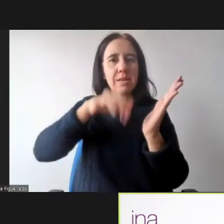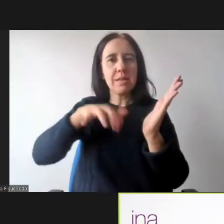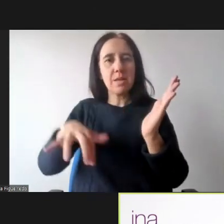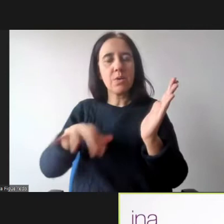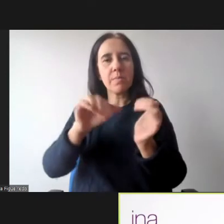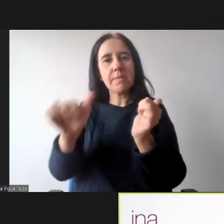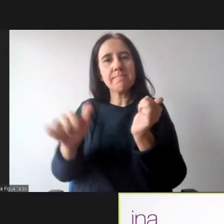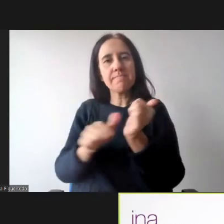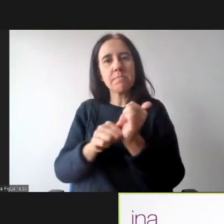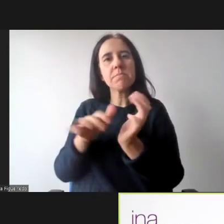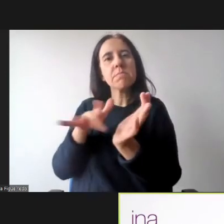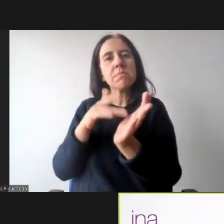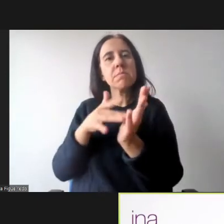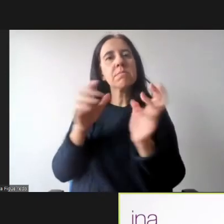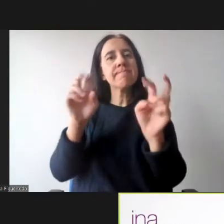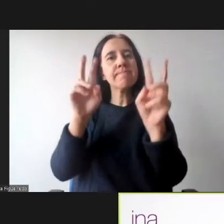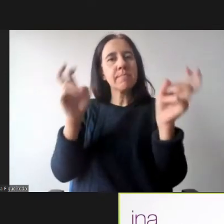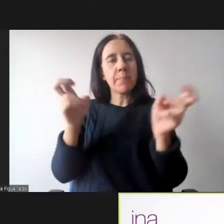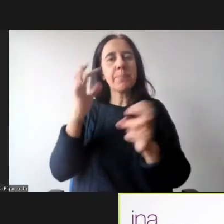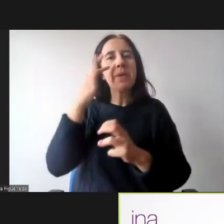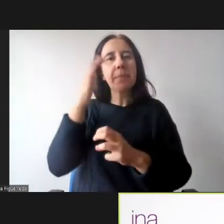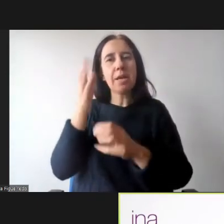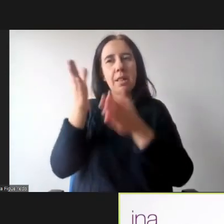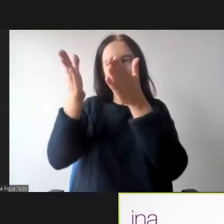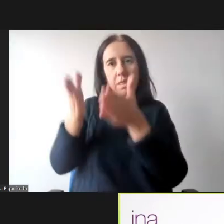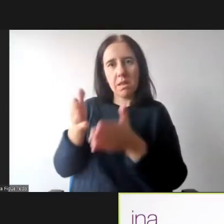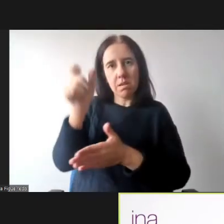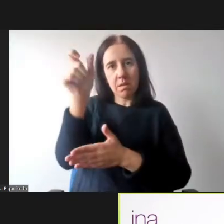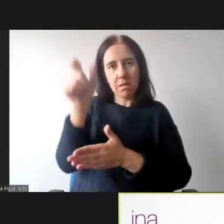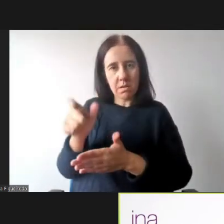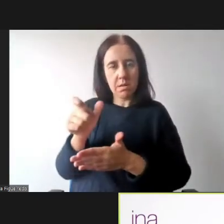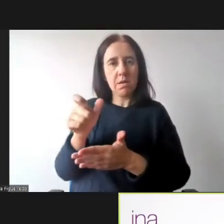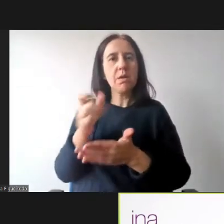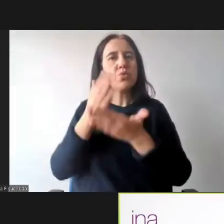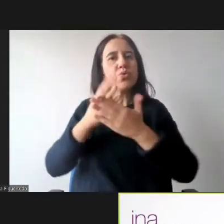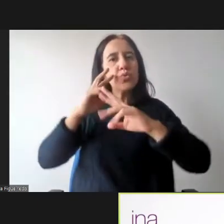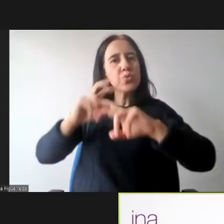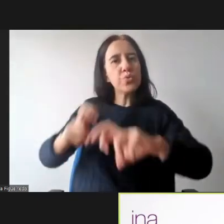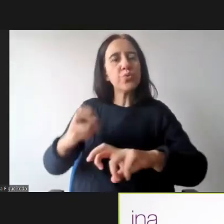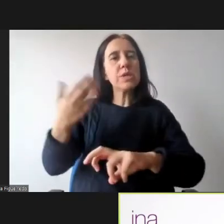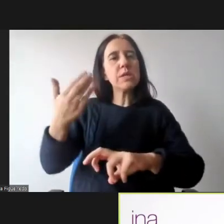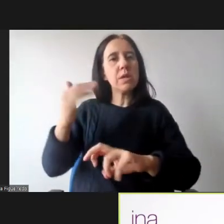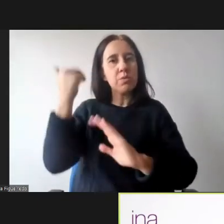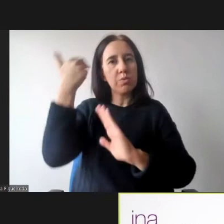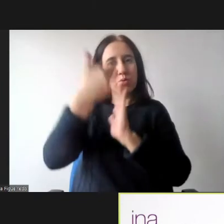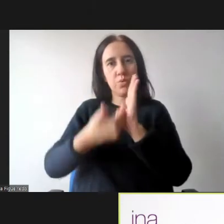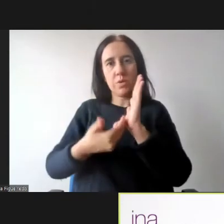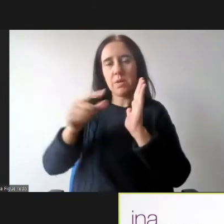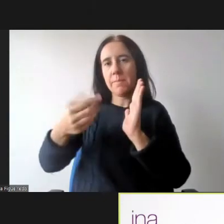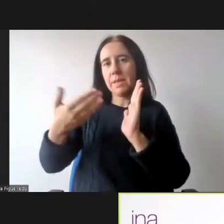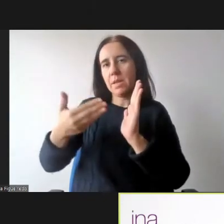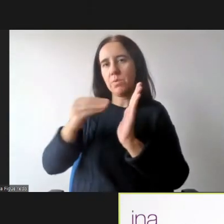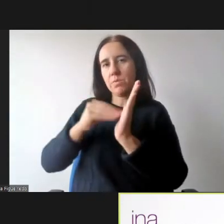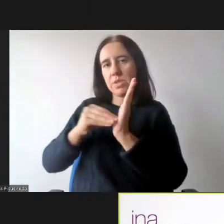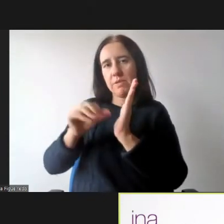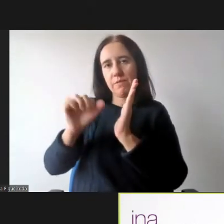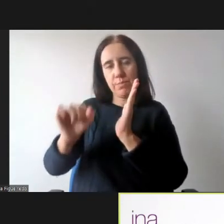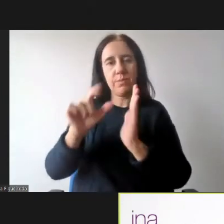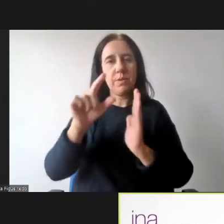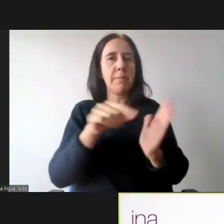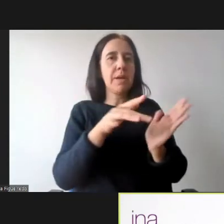da obra A Condição de Imigrante, um estudo de Direito Constitucional e de Direito Administrativo, e ainda do livro